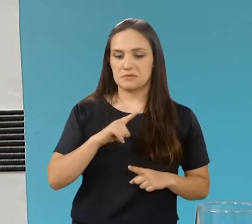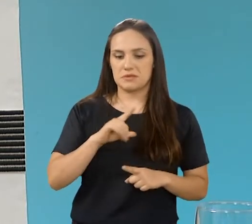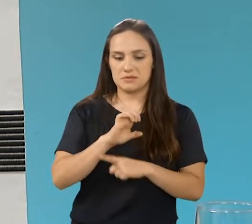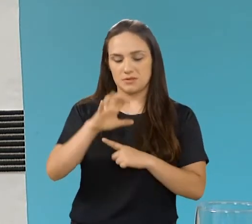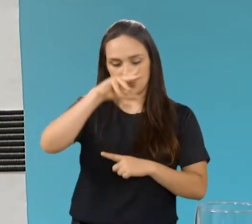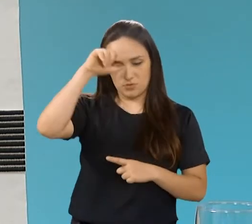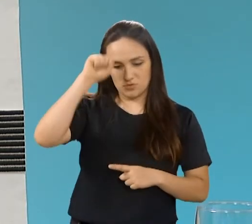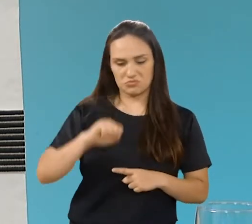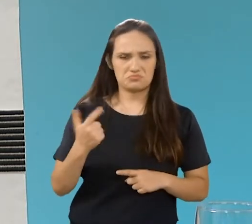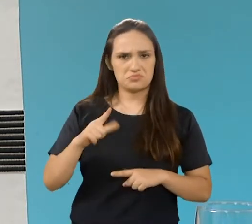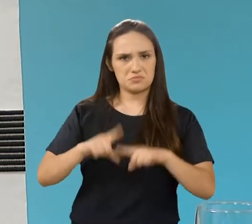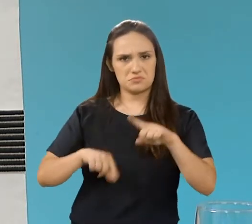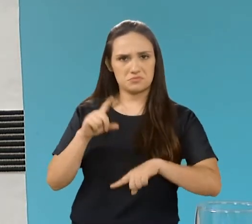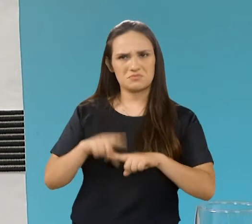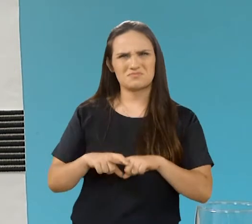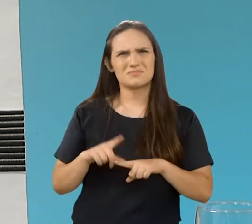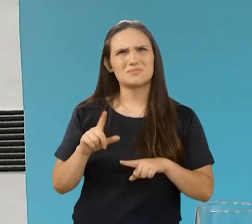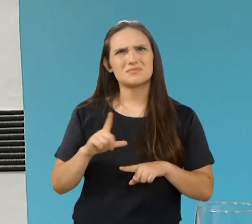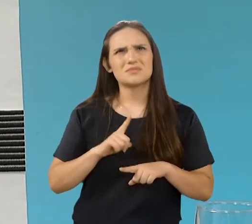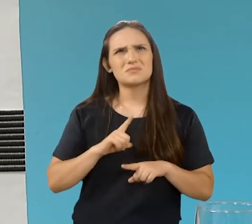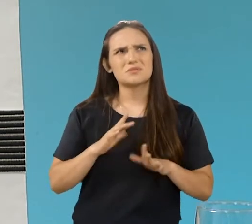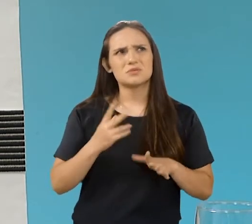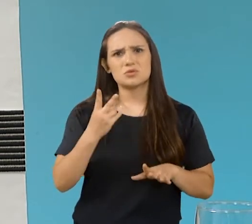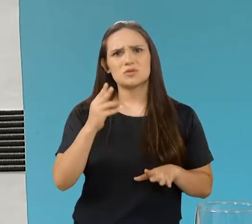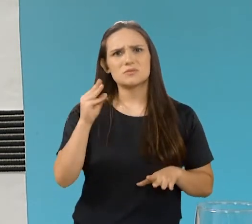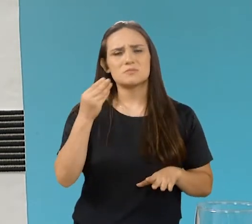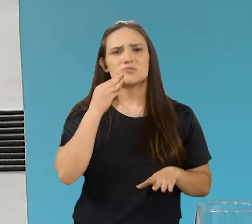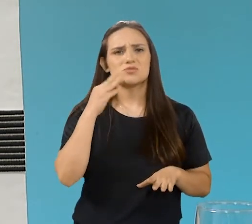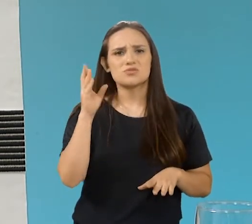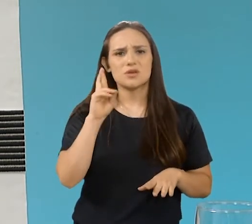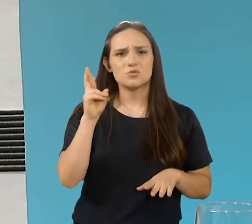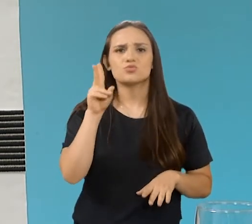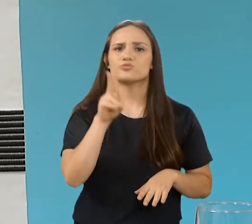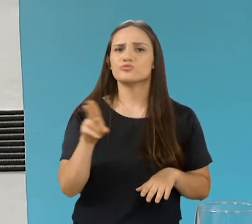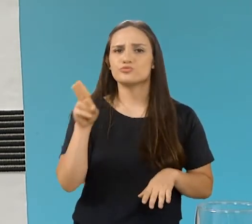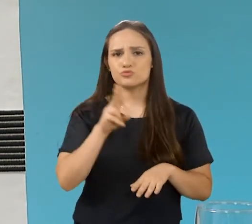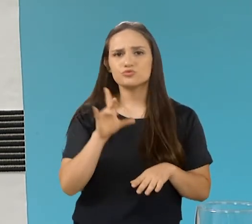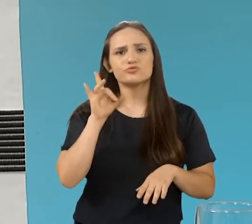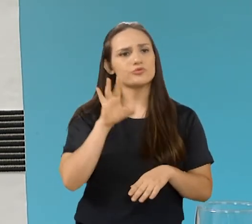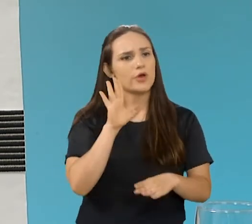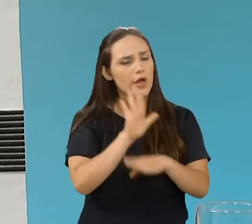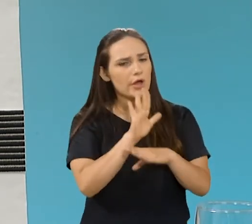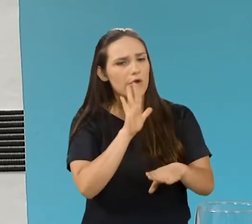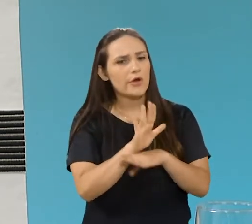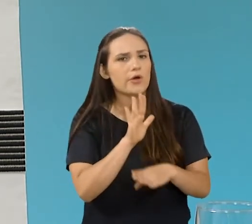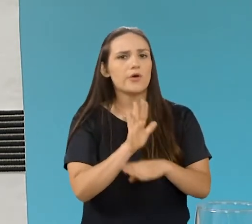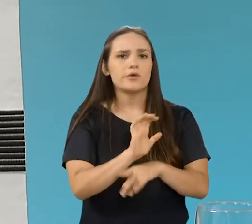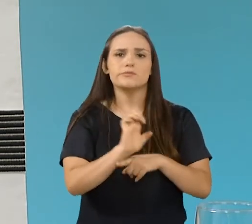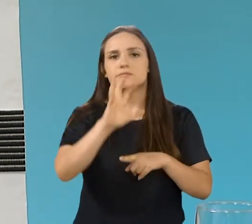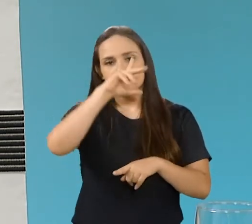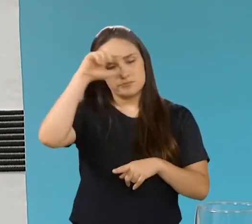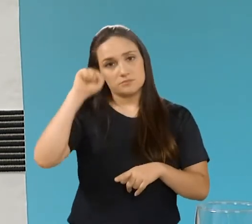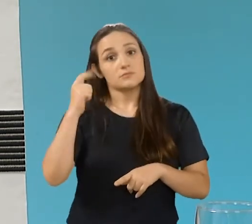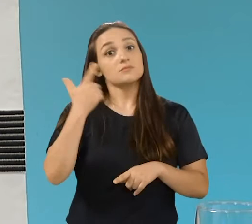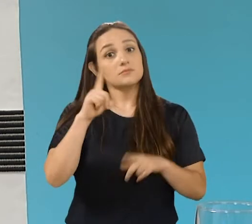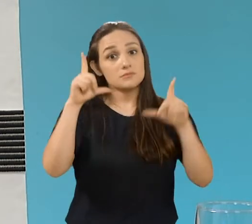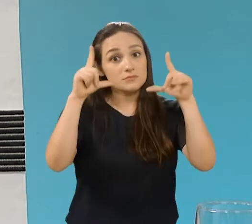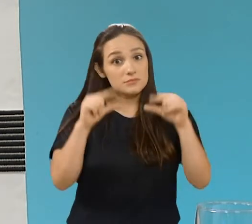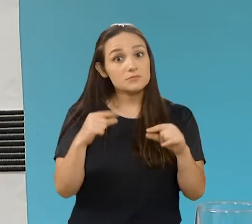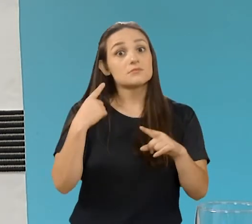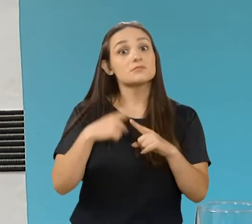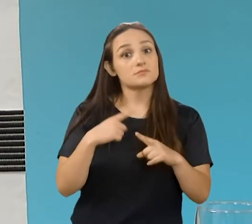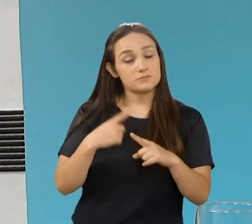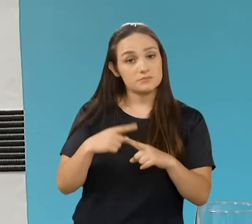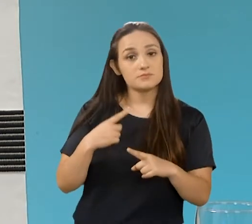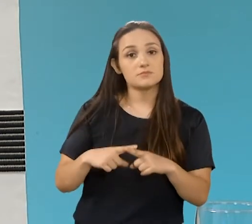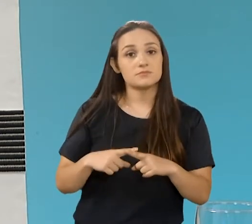últimos dias, ultrapassou 2 milhões de reais. E nós tivemos ainda os danos minimizados, porque o Mato Grosso do Sul,